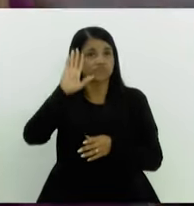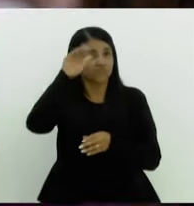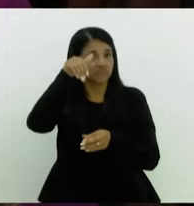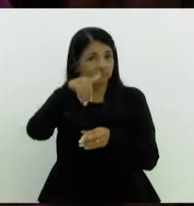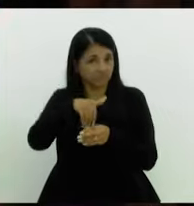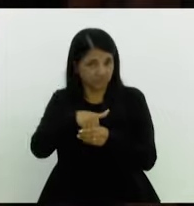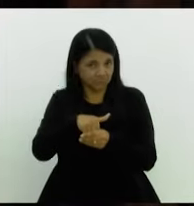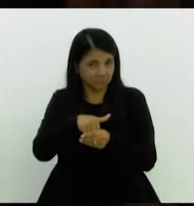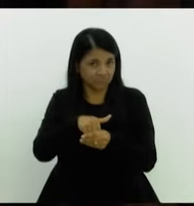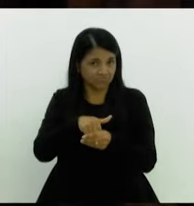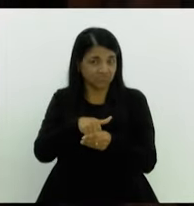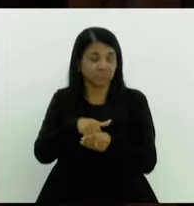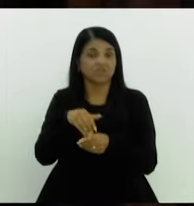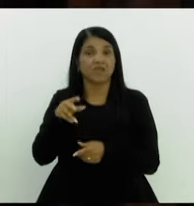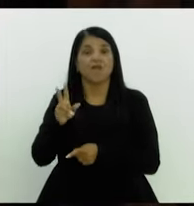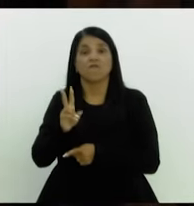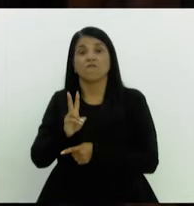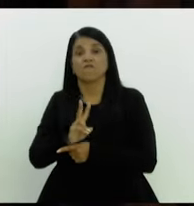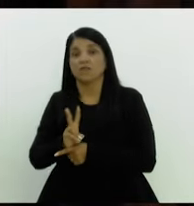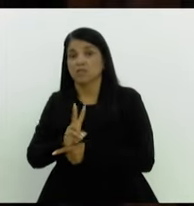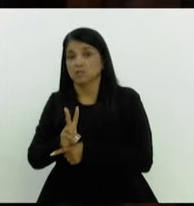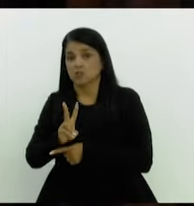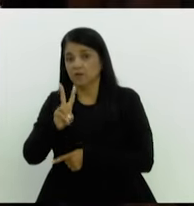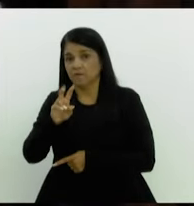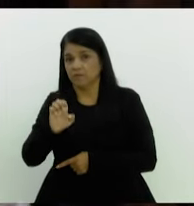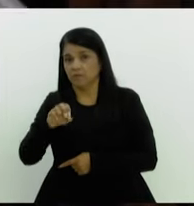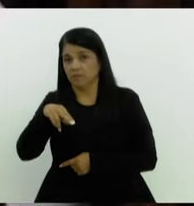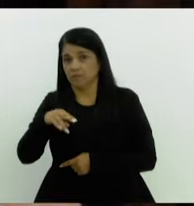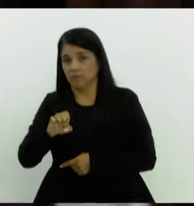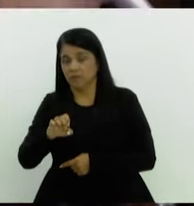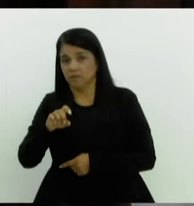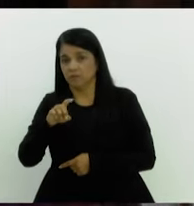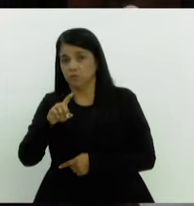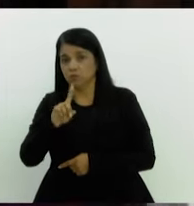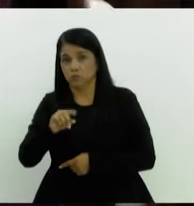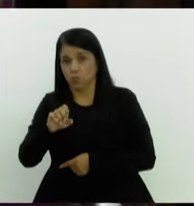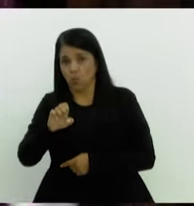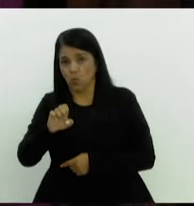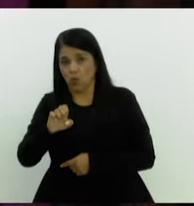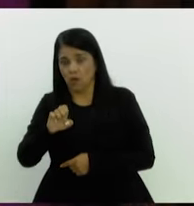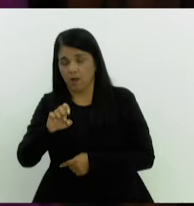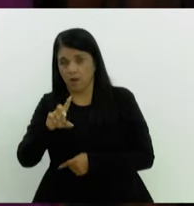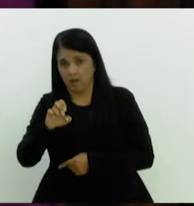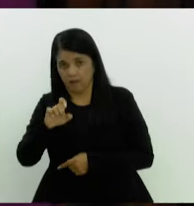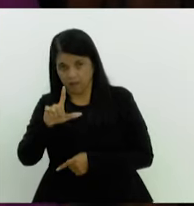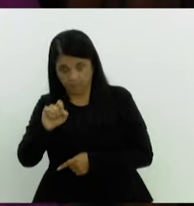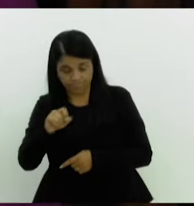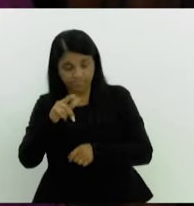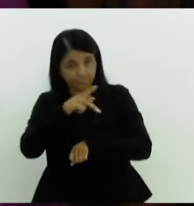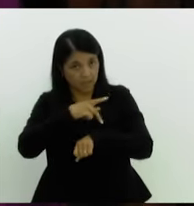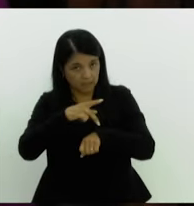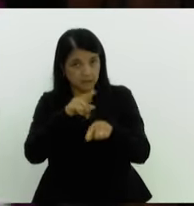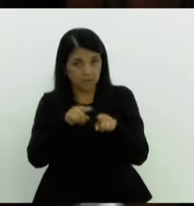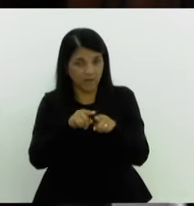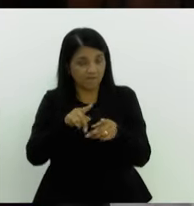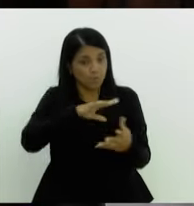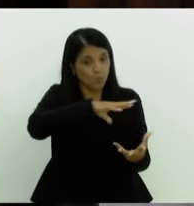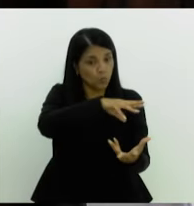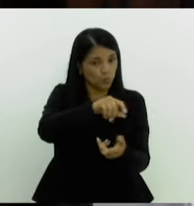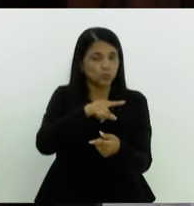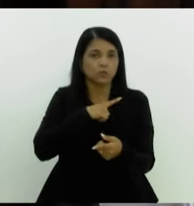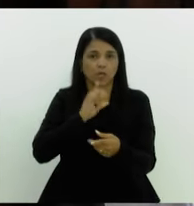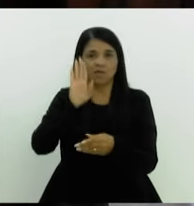questionáveis ou não na Venezuela também mas o fato é que nunca tantas pessoas foram às urnas num único ano e aquela